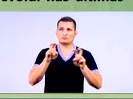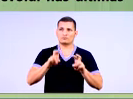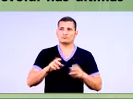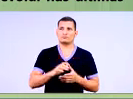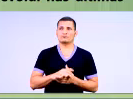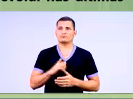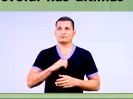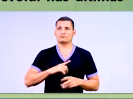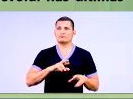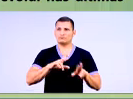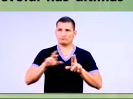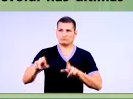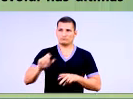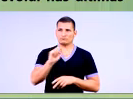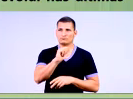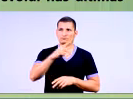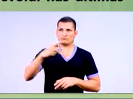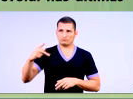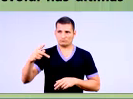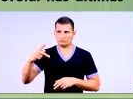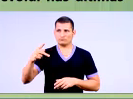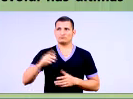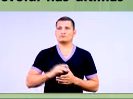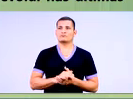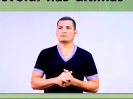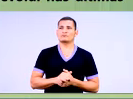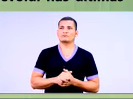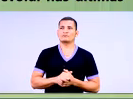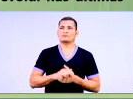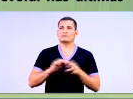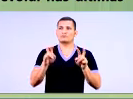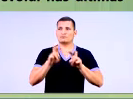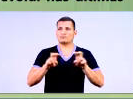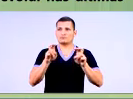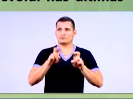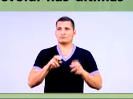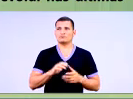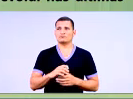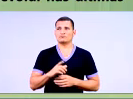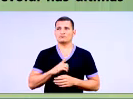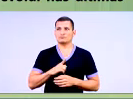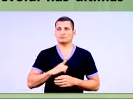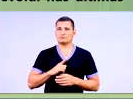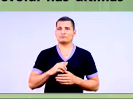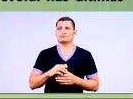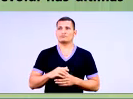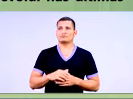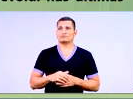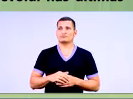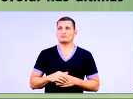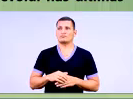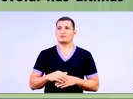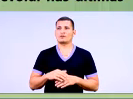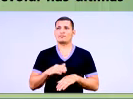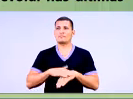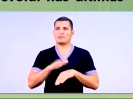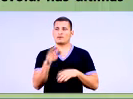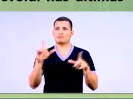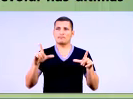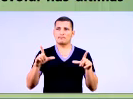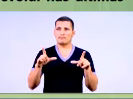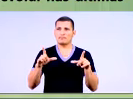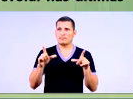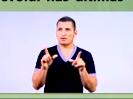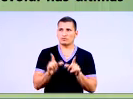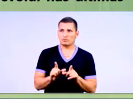diversas aplicações por causa da sua versatilidade. O computador está se tornando cada dia menor e mais barato? Essa